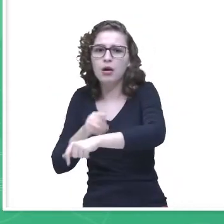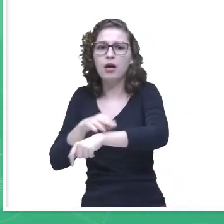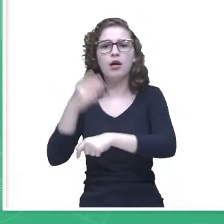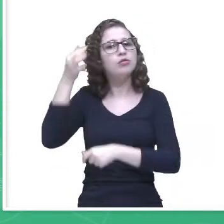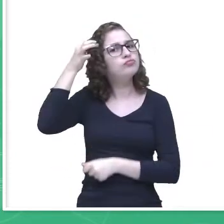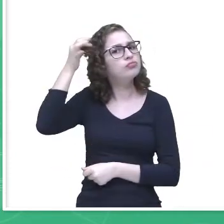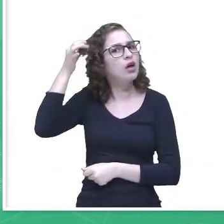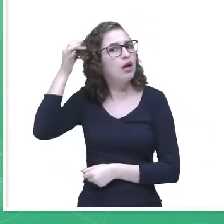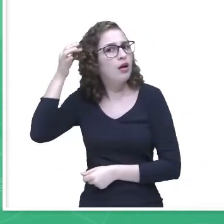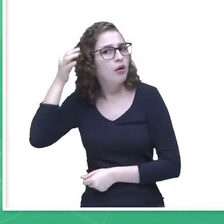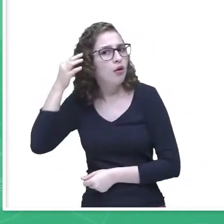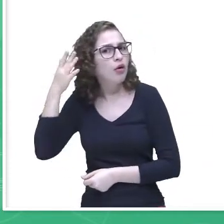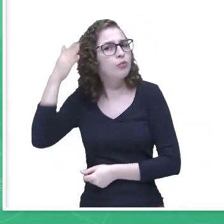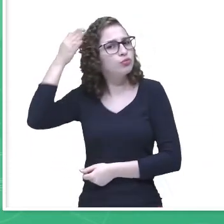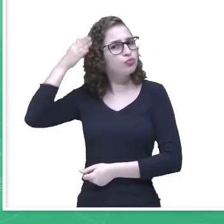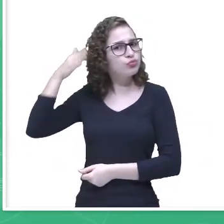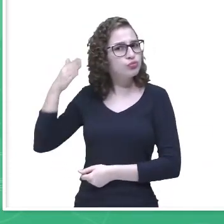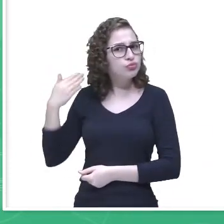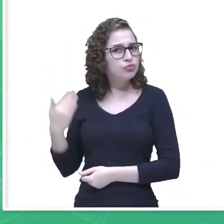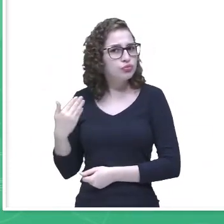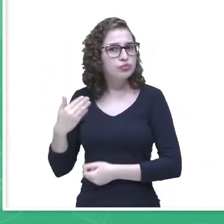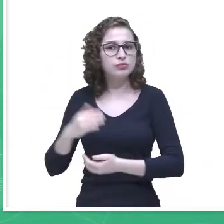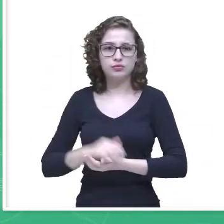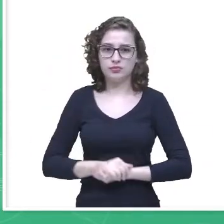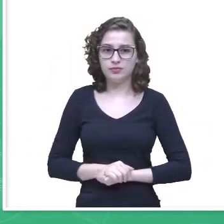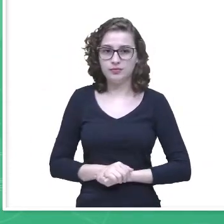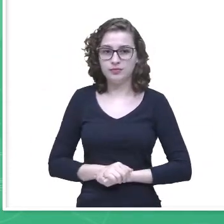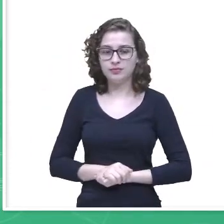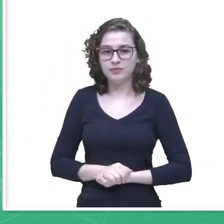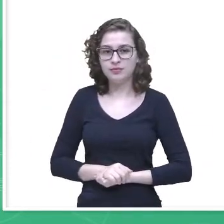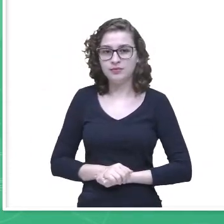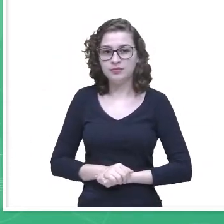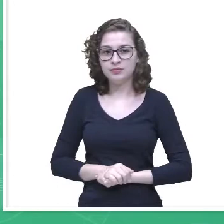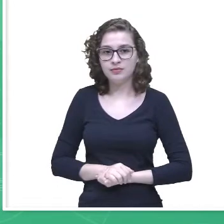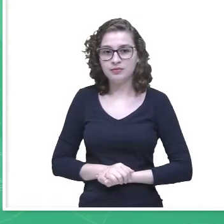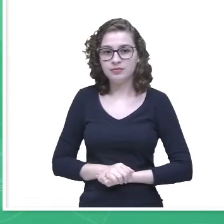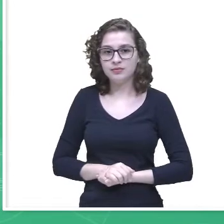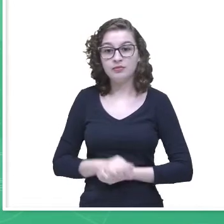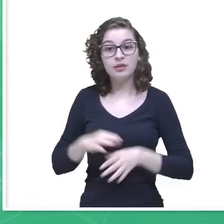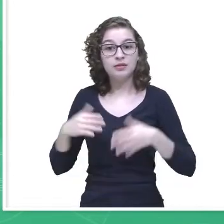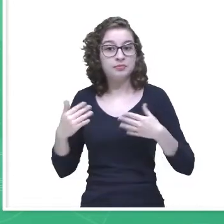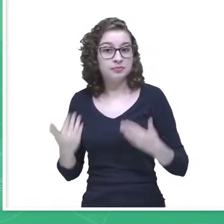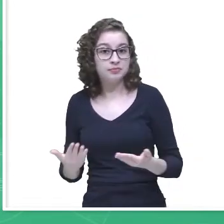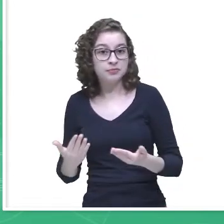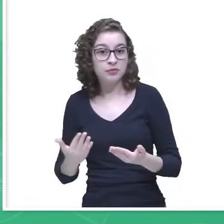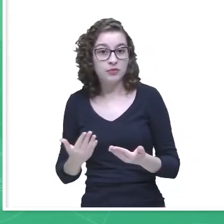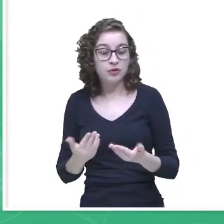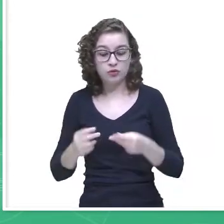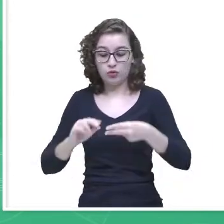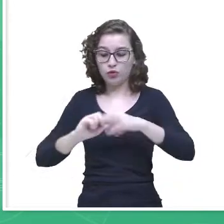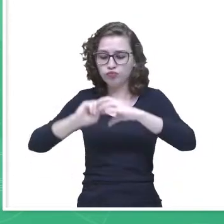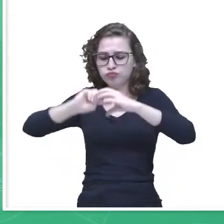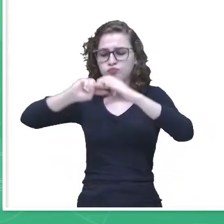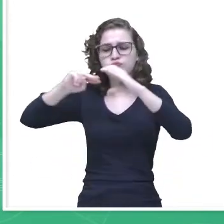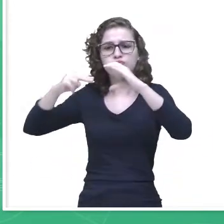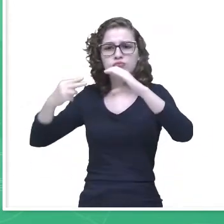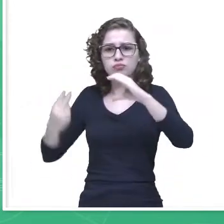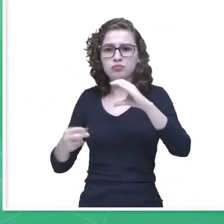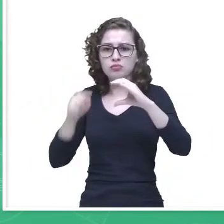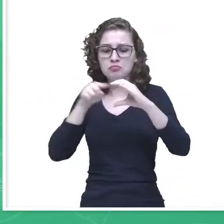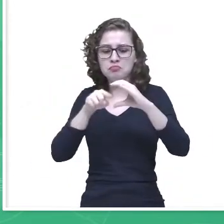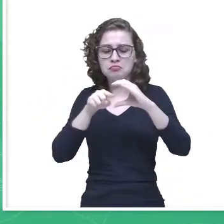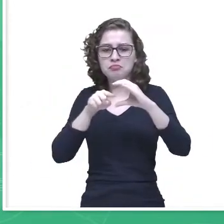bem lisinho. Ah, cabelo liso esse, na chapinha. Então aí, gente, os cromossomos, eles